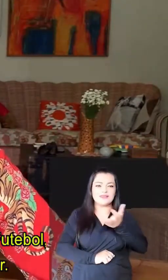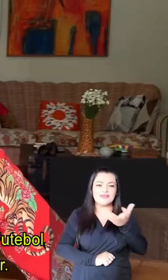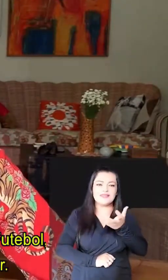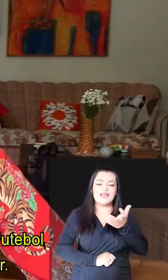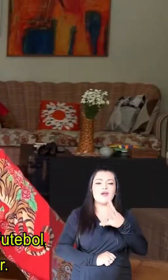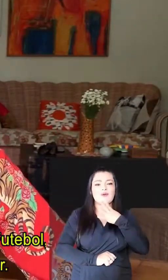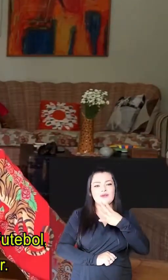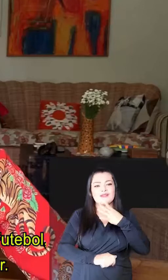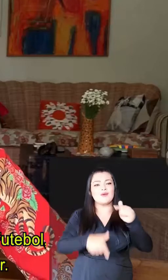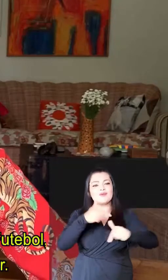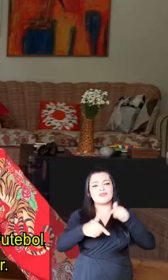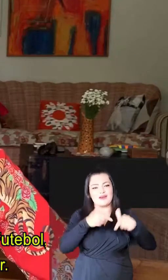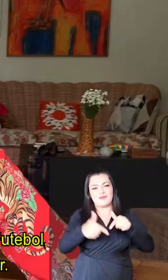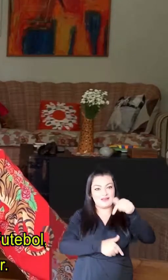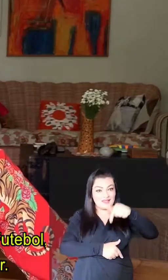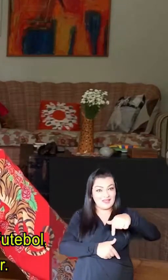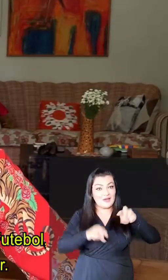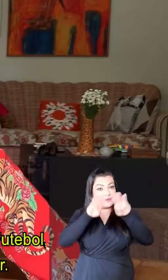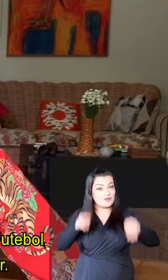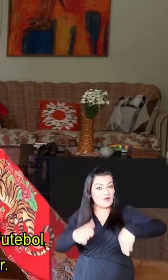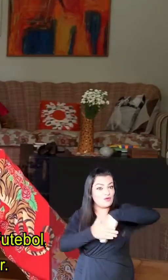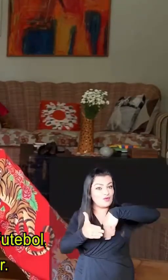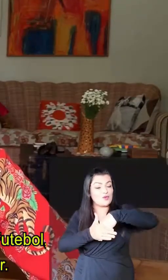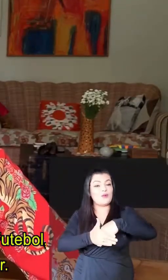nossas ações do Museu do Futebol, acessar o nosso site